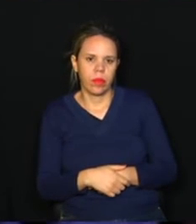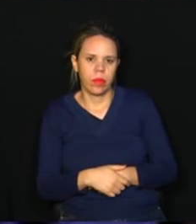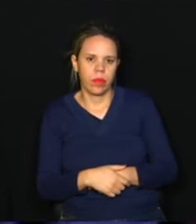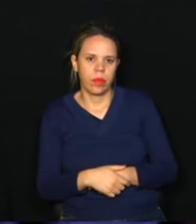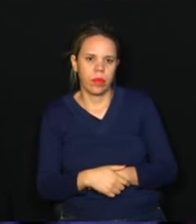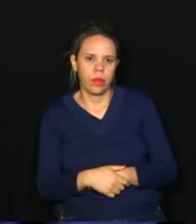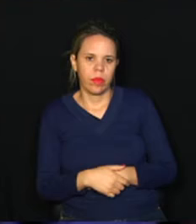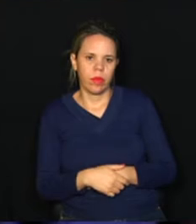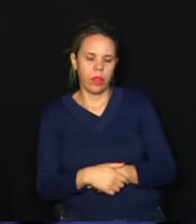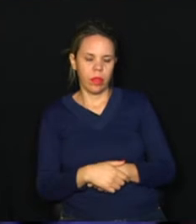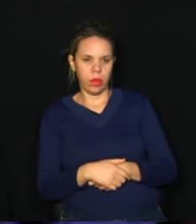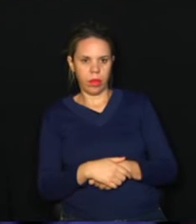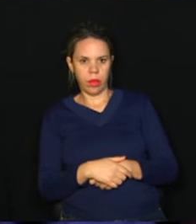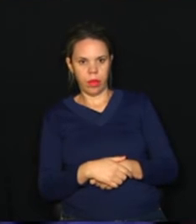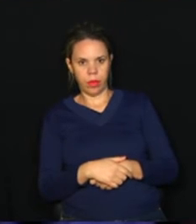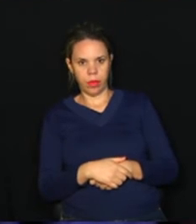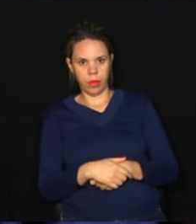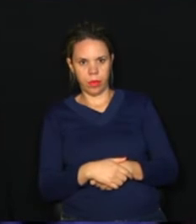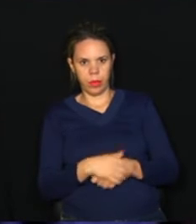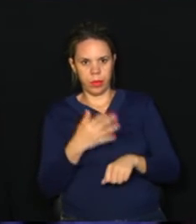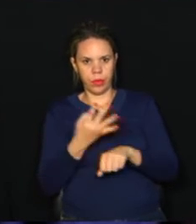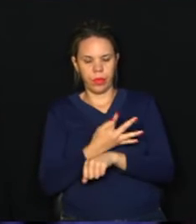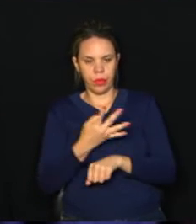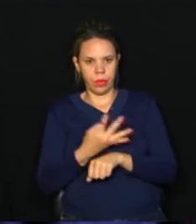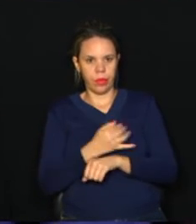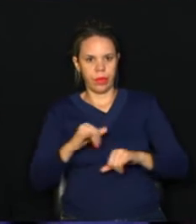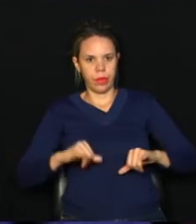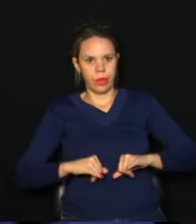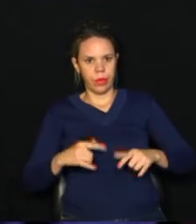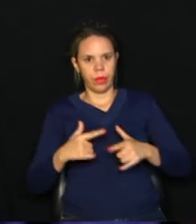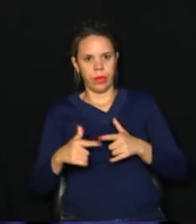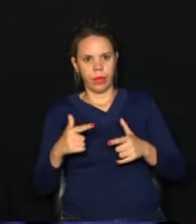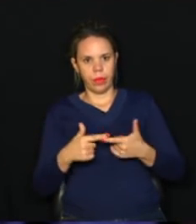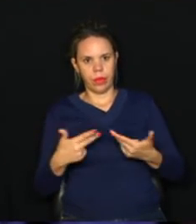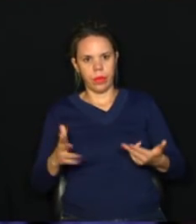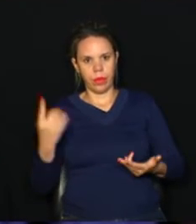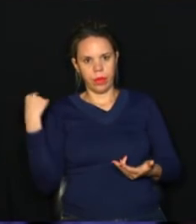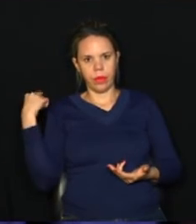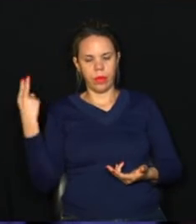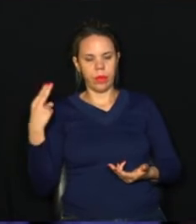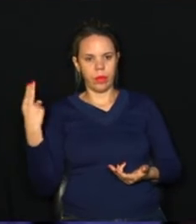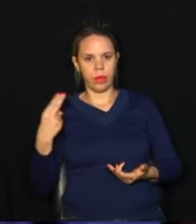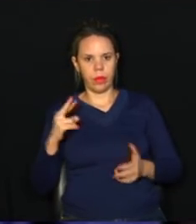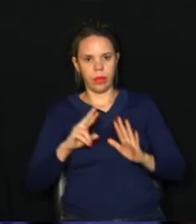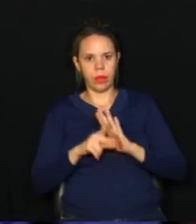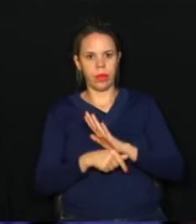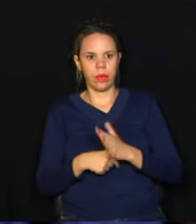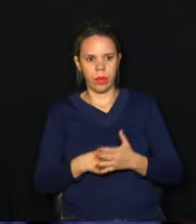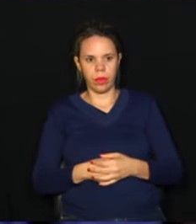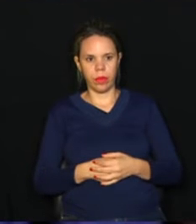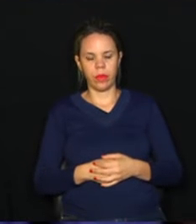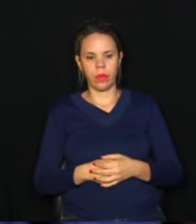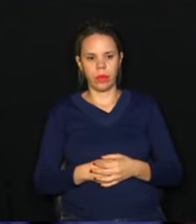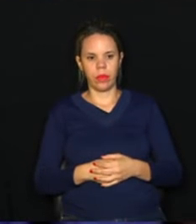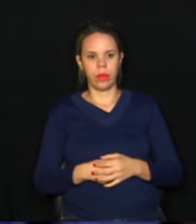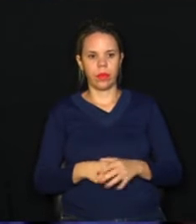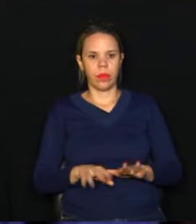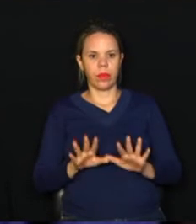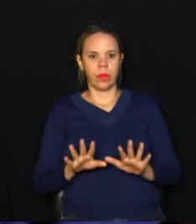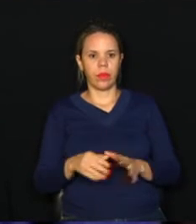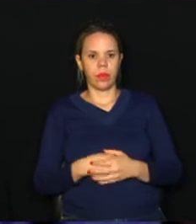de sobreviver a crises que já passamos por diversas, mas